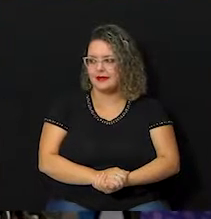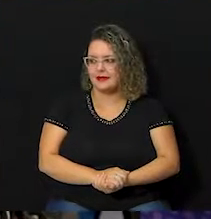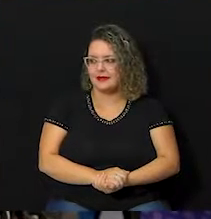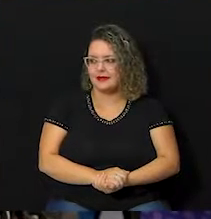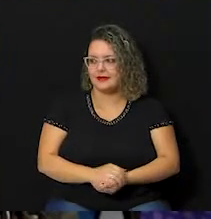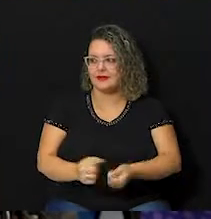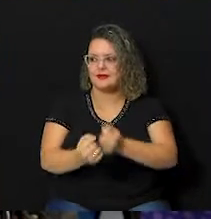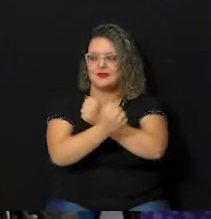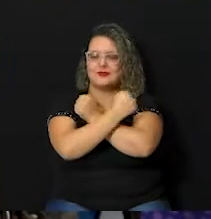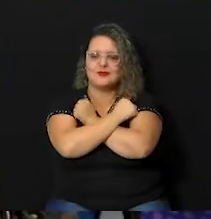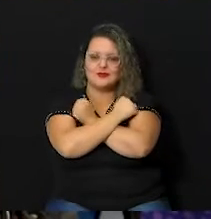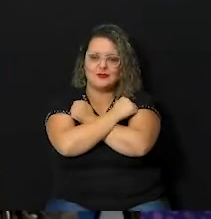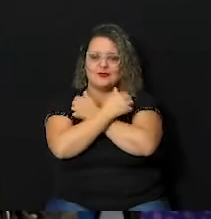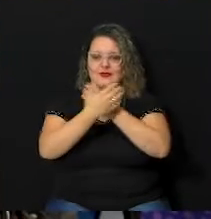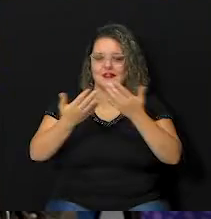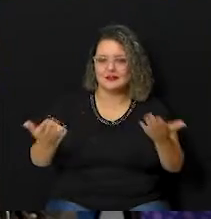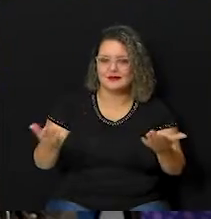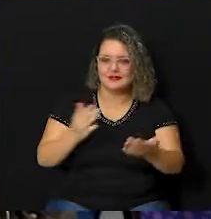Um super abraço.